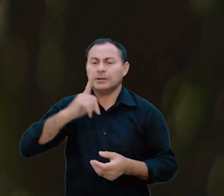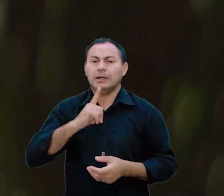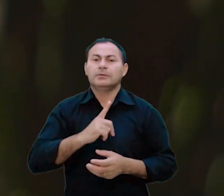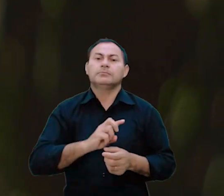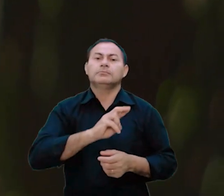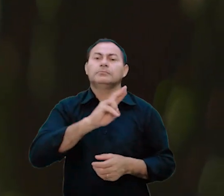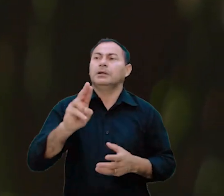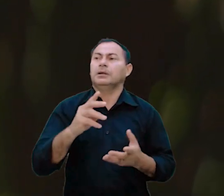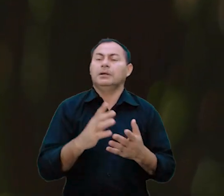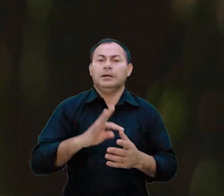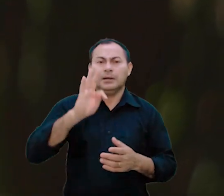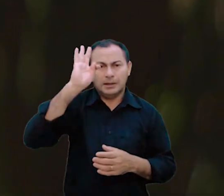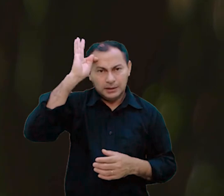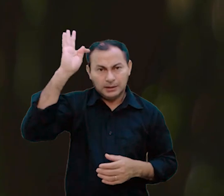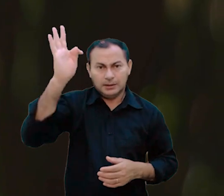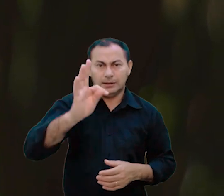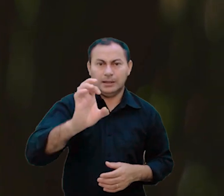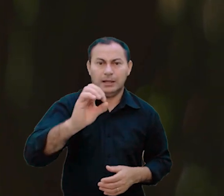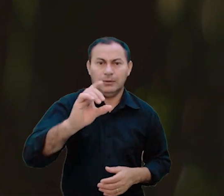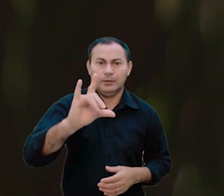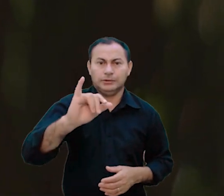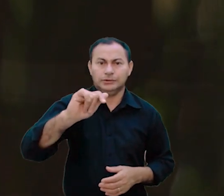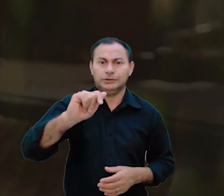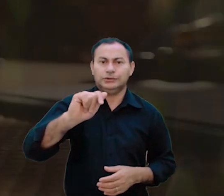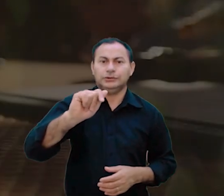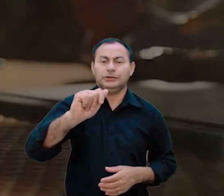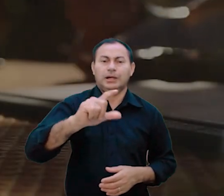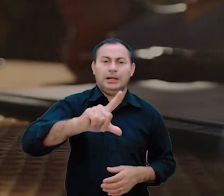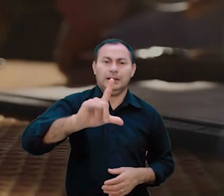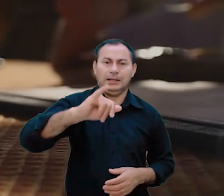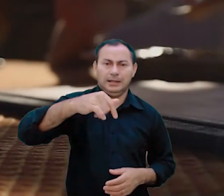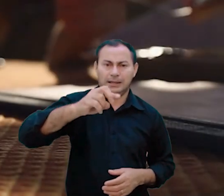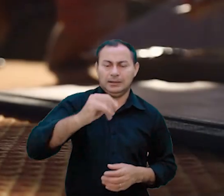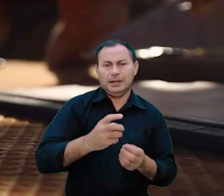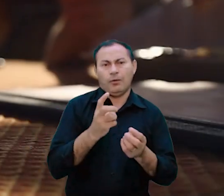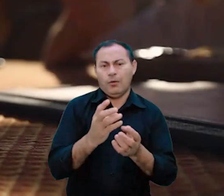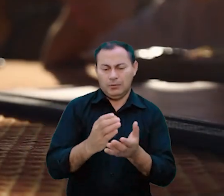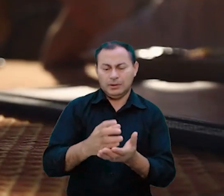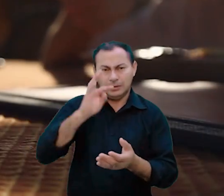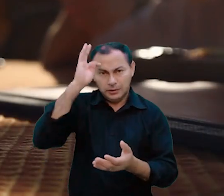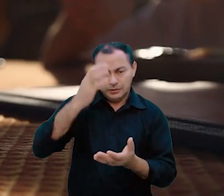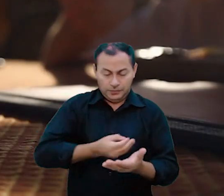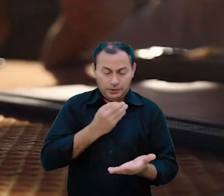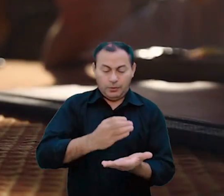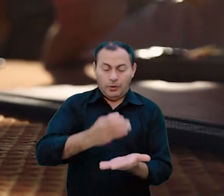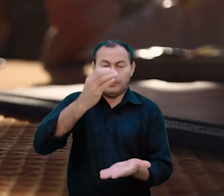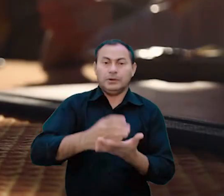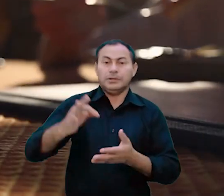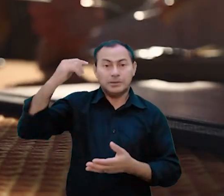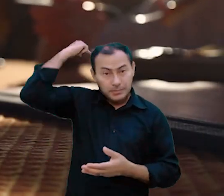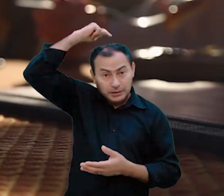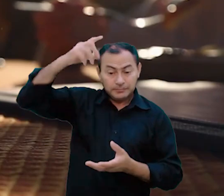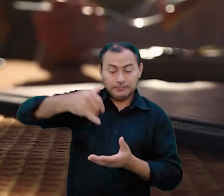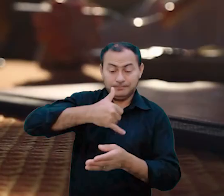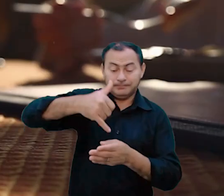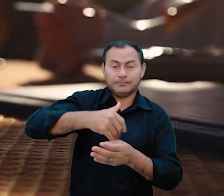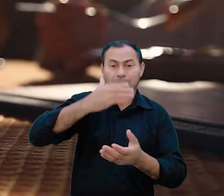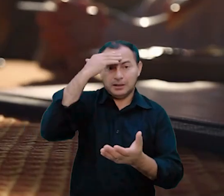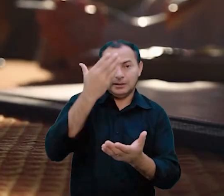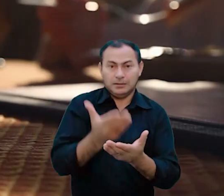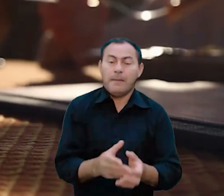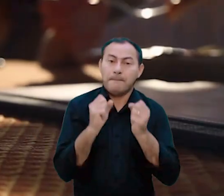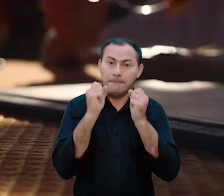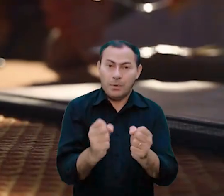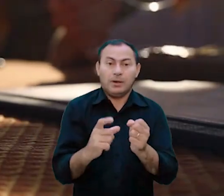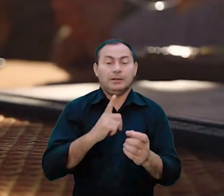pessoas possuem o que denominam de teologia líquida, como se suas vidas fossem um copo e o Espírito Santo fosse um líquido.